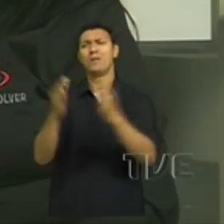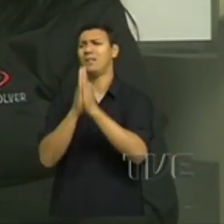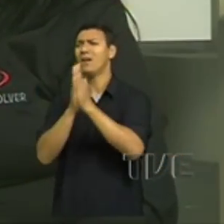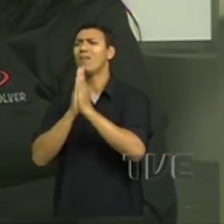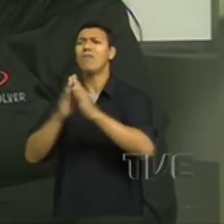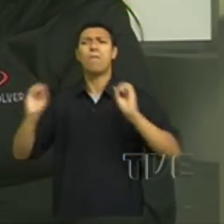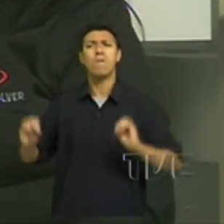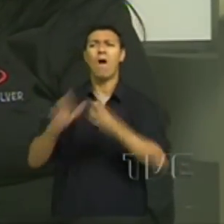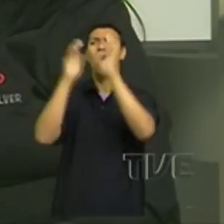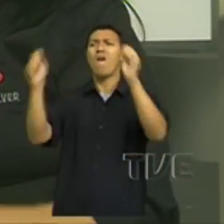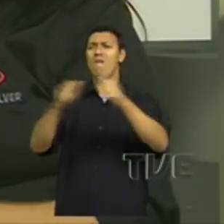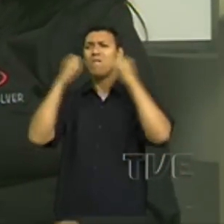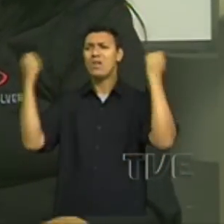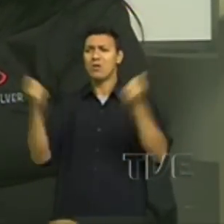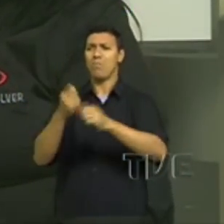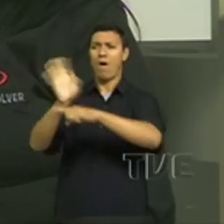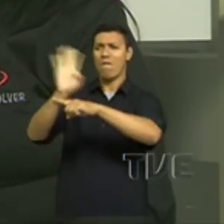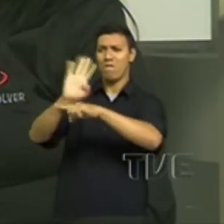Cinema Acessível.